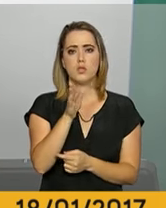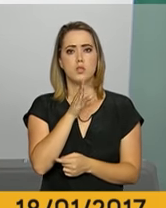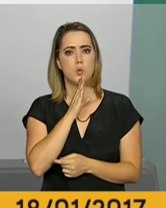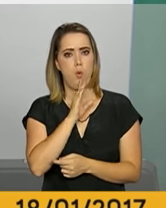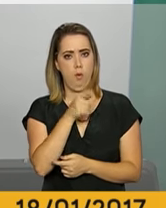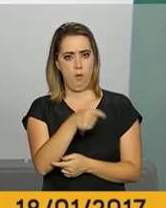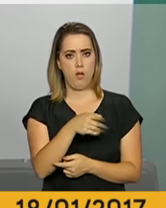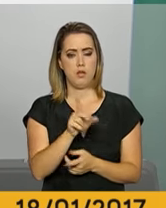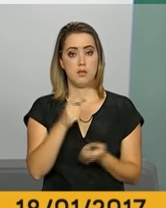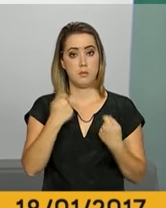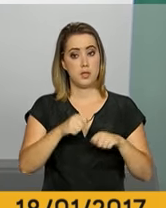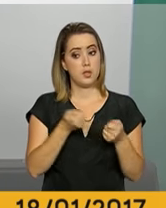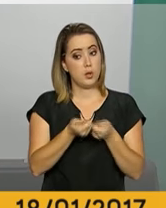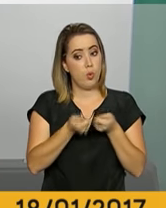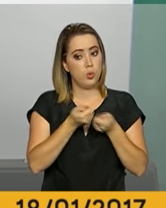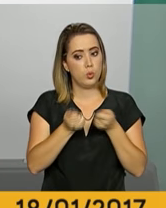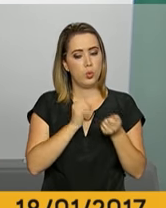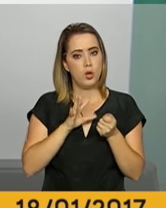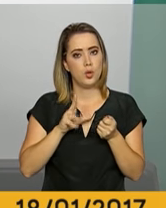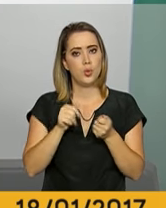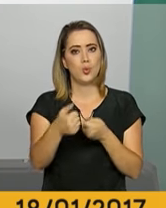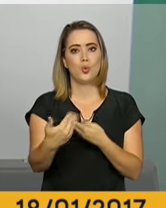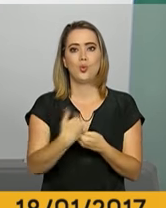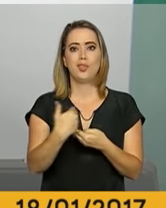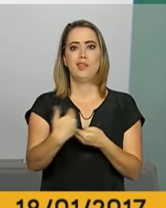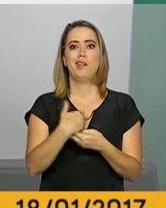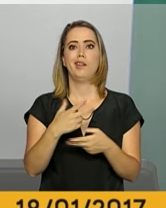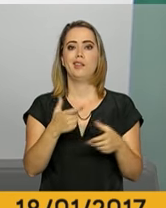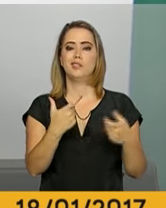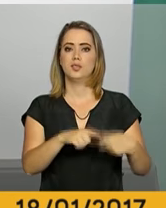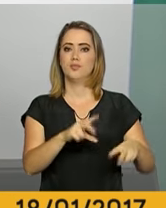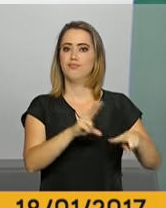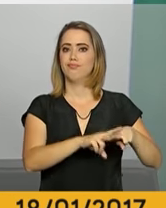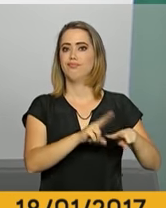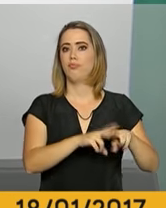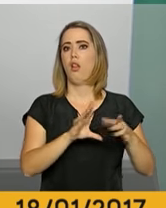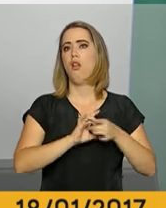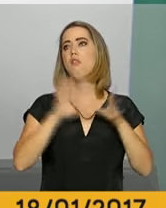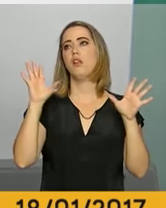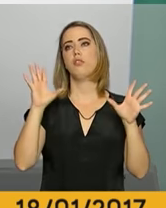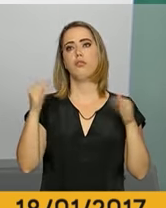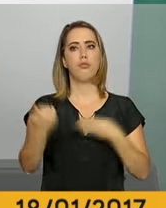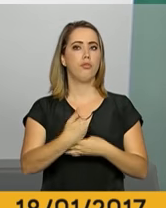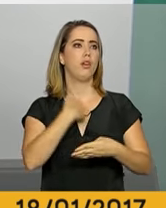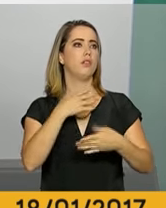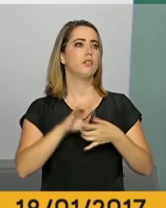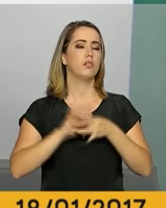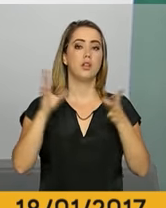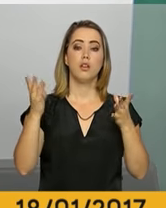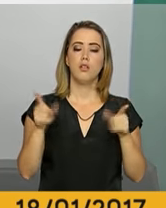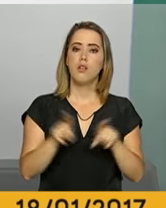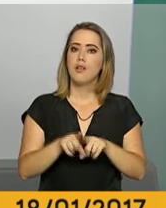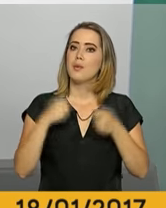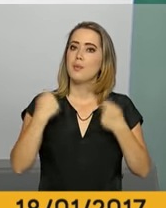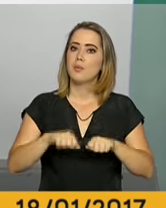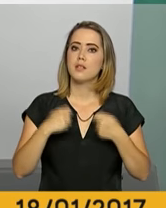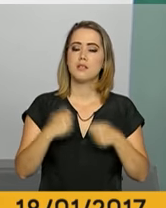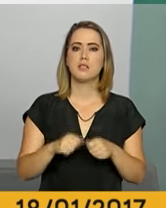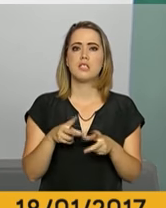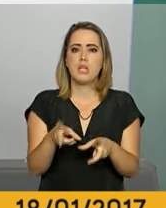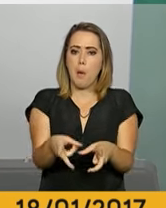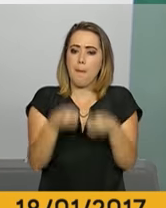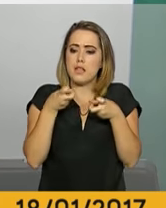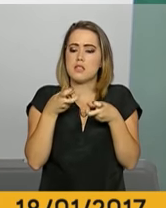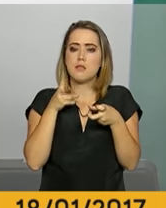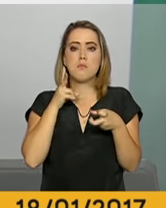daqueles instrumentos que entram nos presídios e que entram impunemente, não é? Os detectores de celulares, por exemplo,